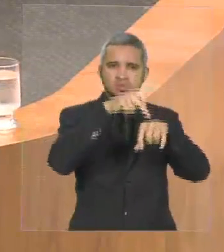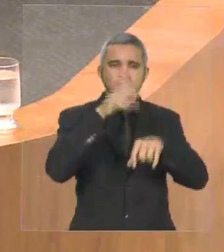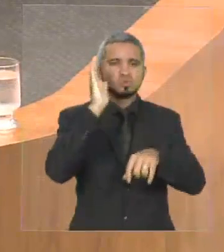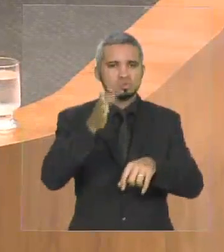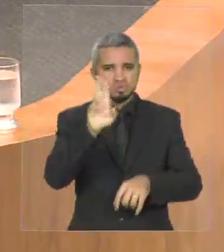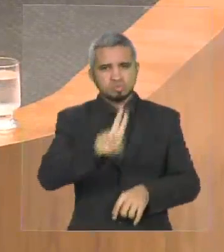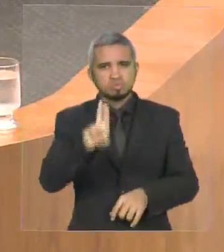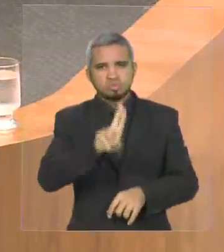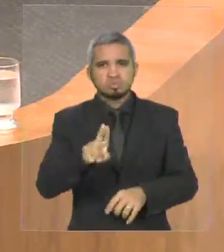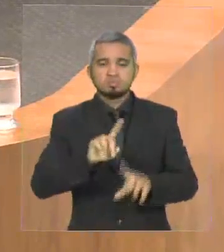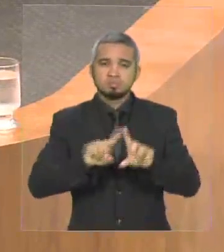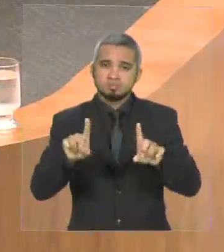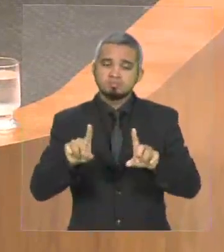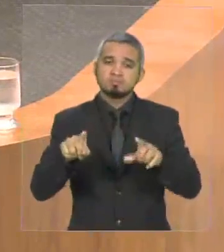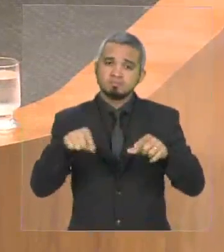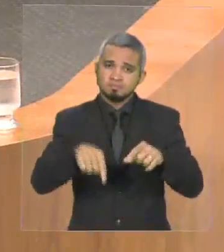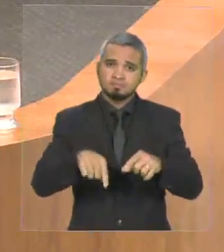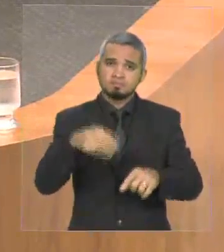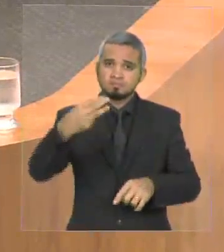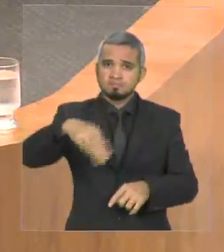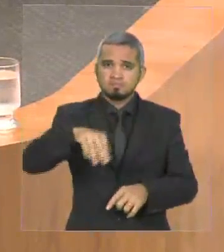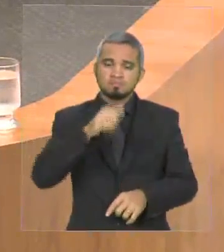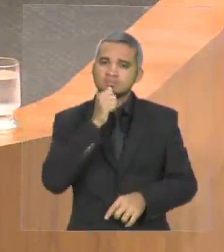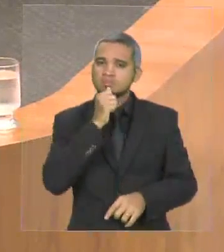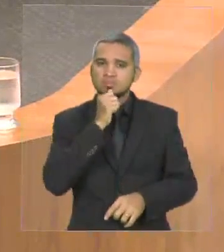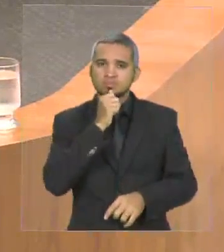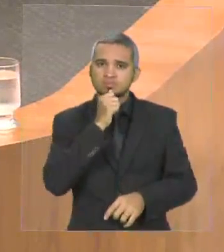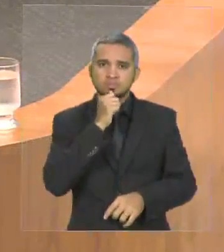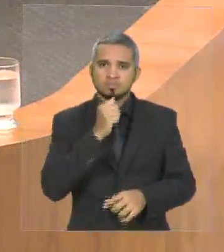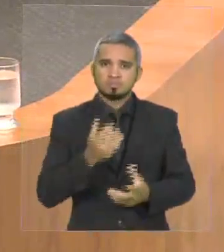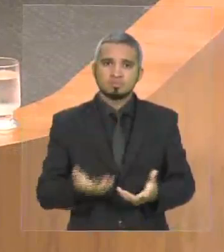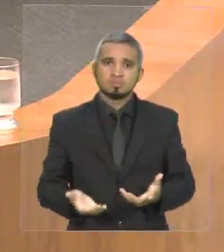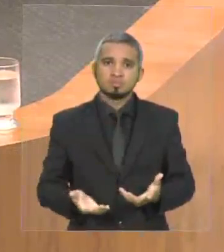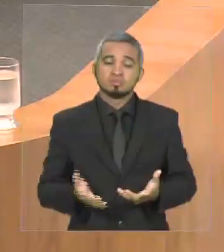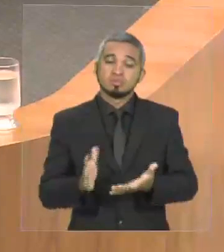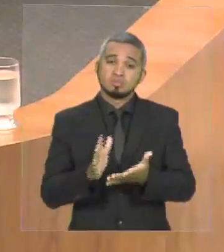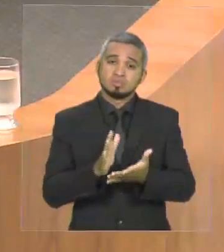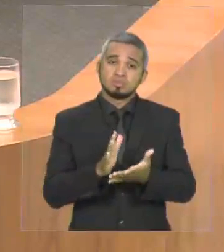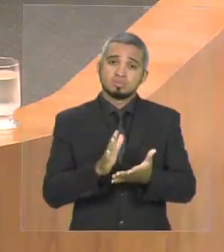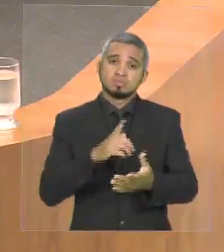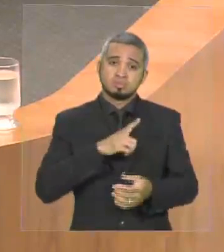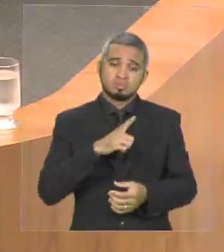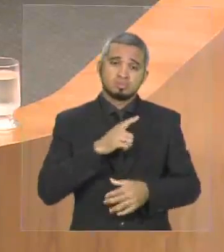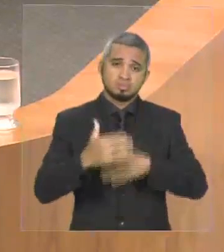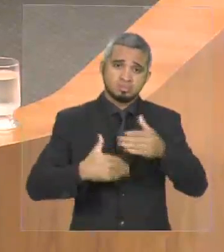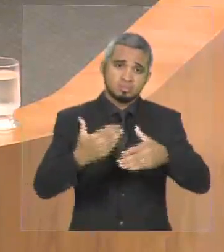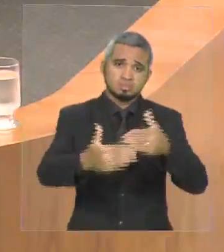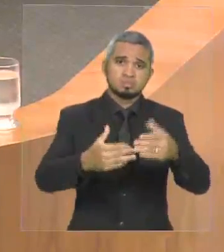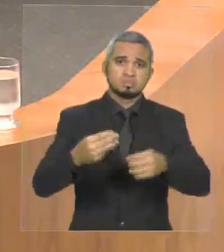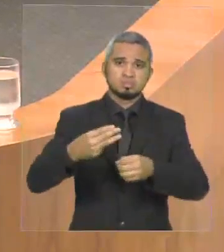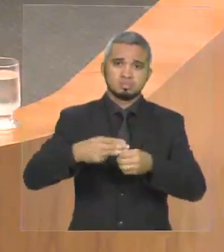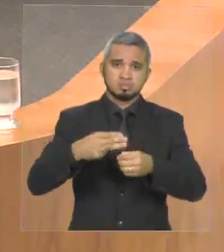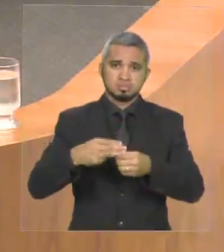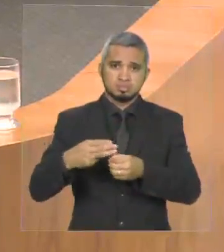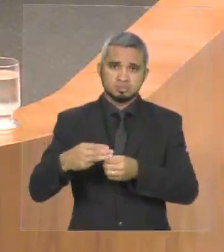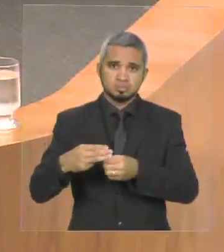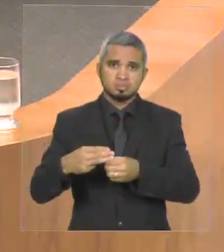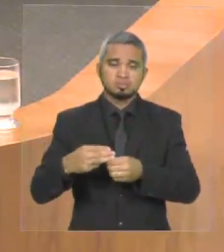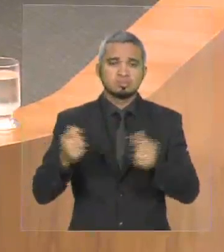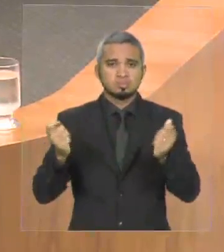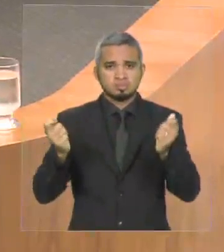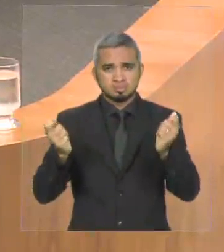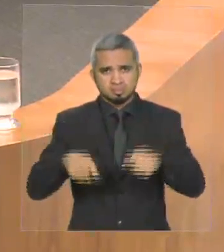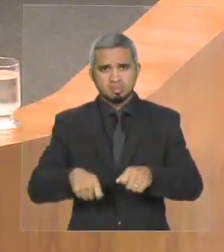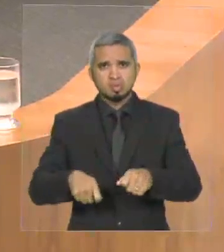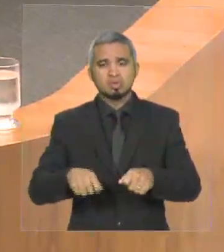é necessária, por conta de inúmeras demandas que são comuns desses municípios e que podem perfeitamente